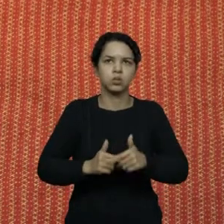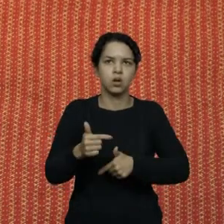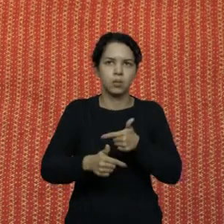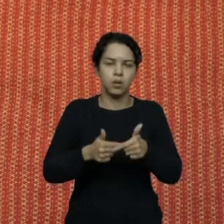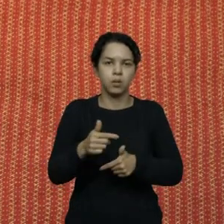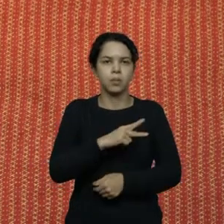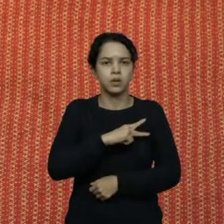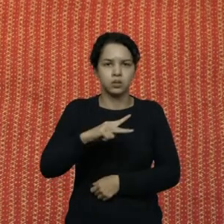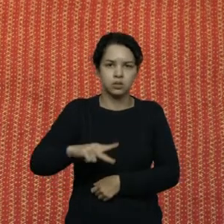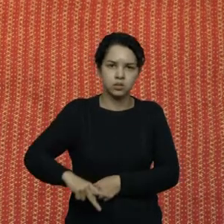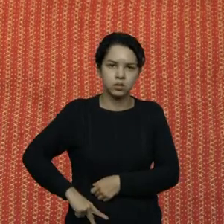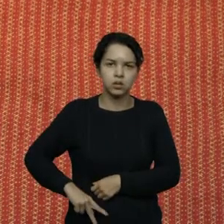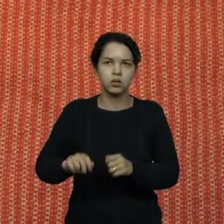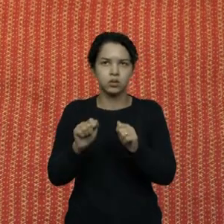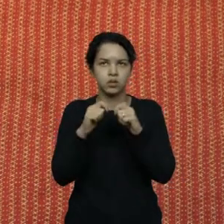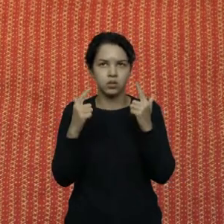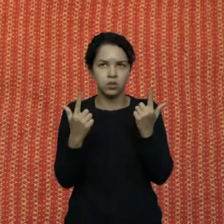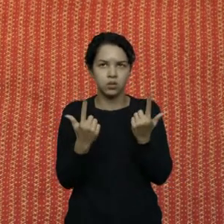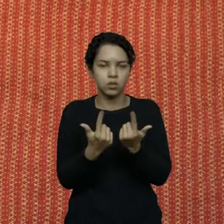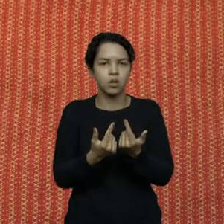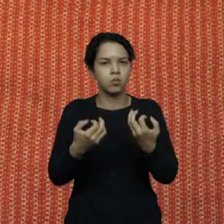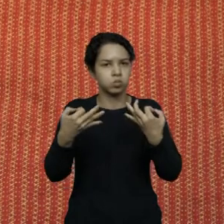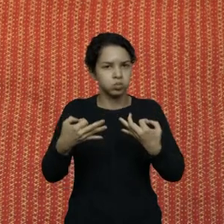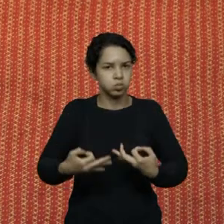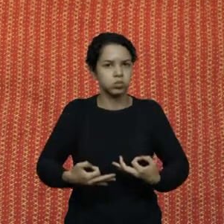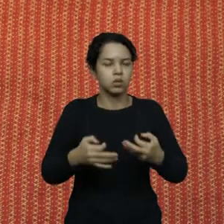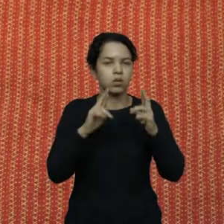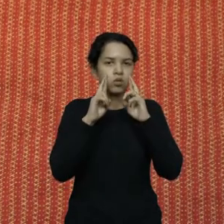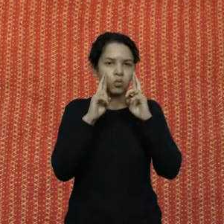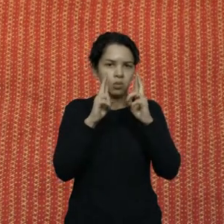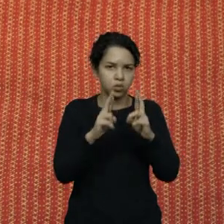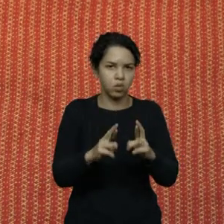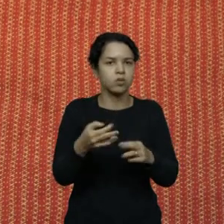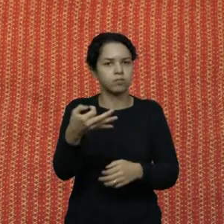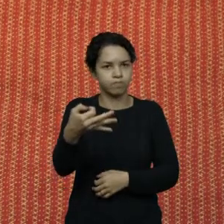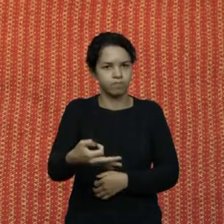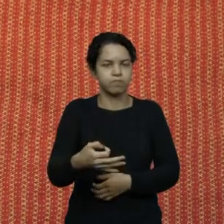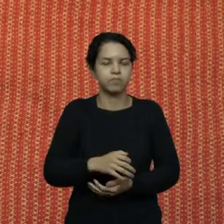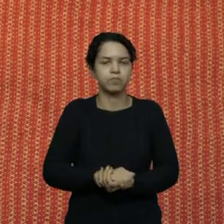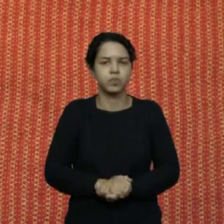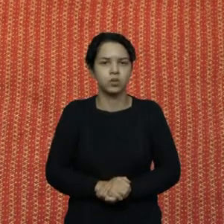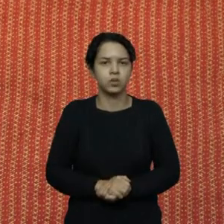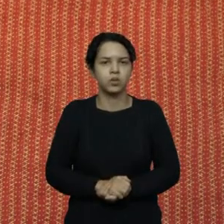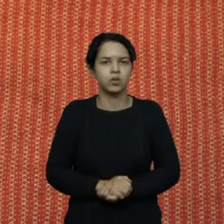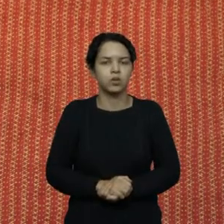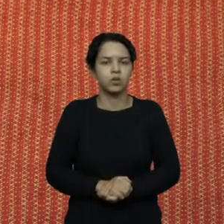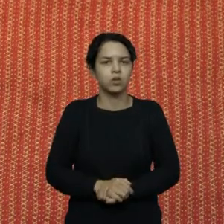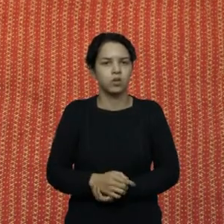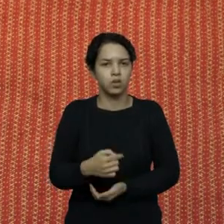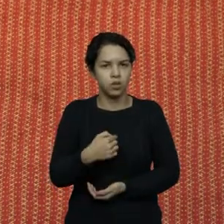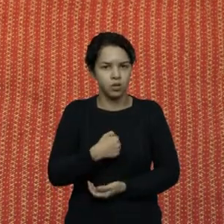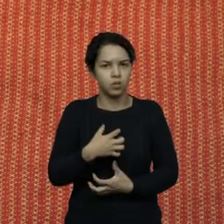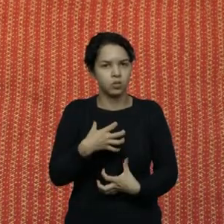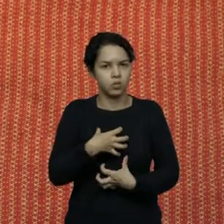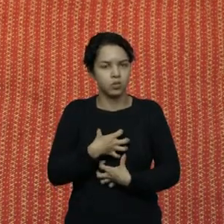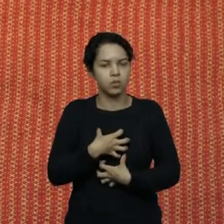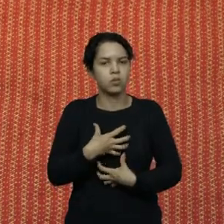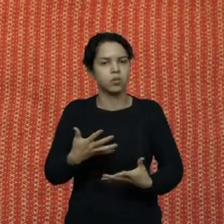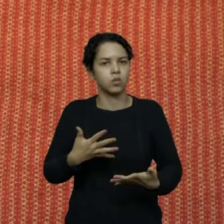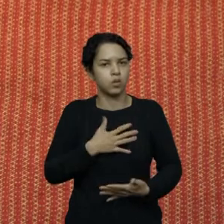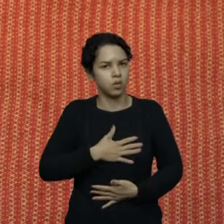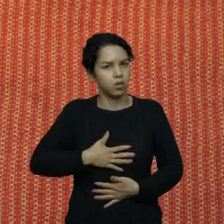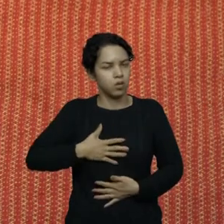presidência dessa casa de forma ordeira e respeitosa mesmo e isso me traz bastante alegria